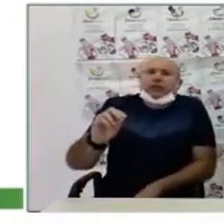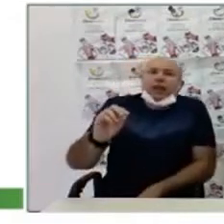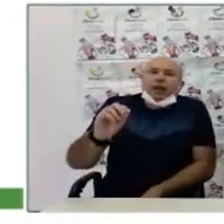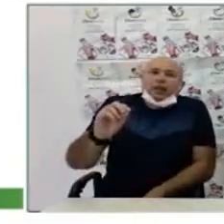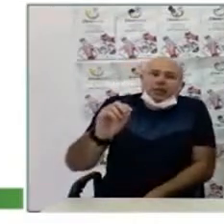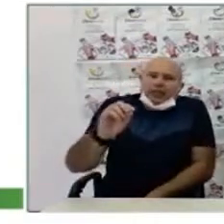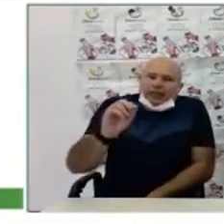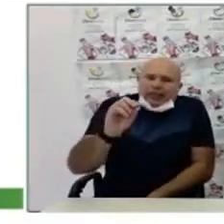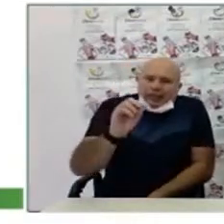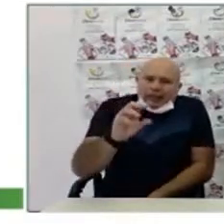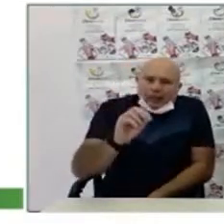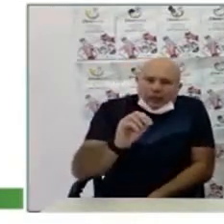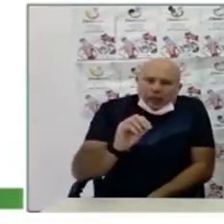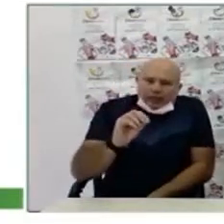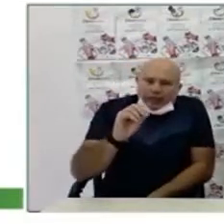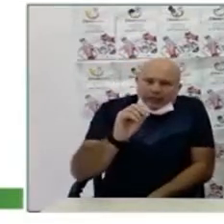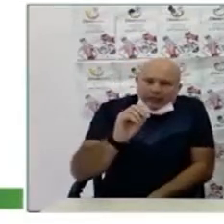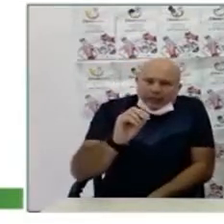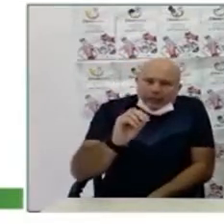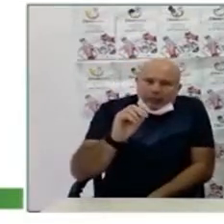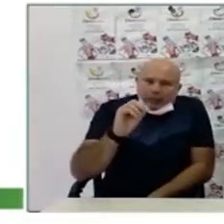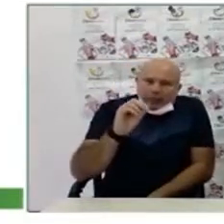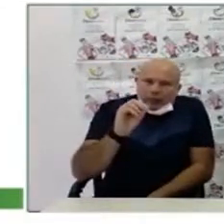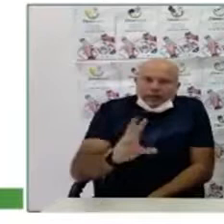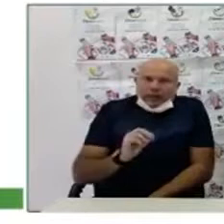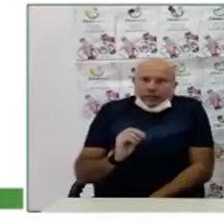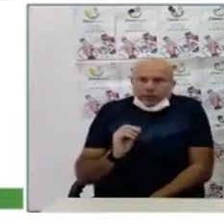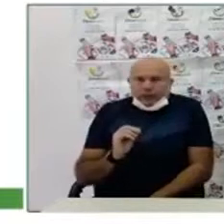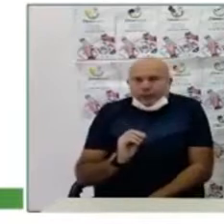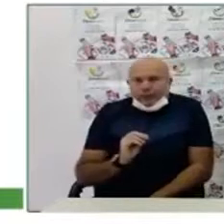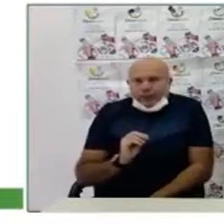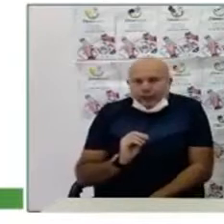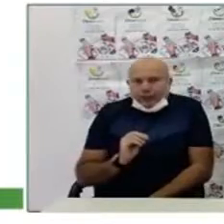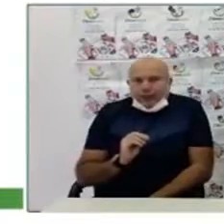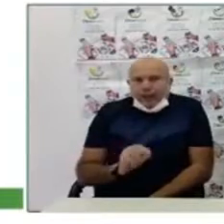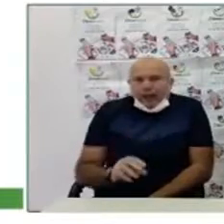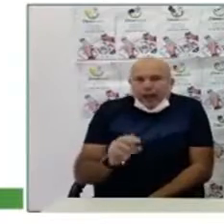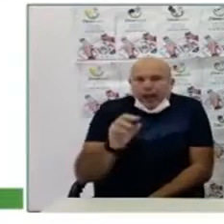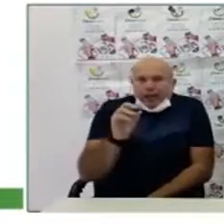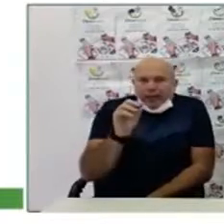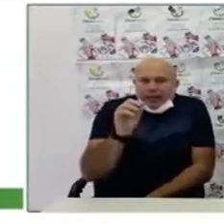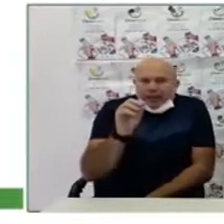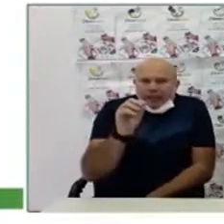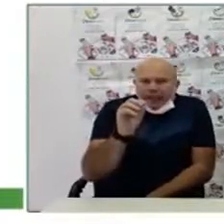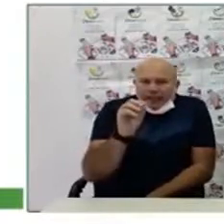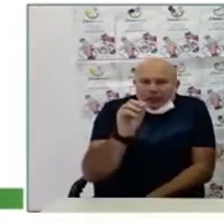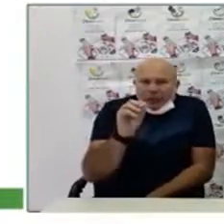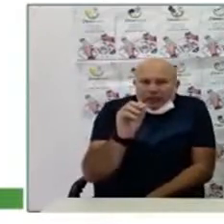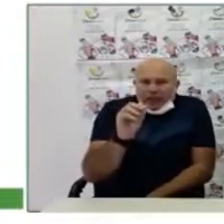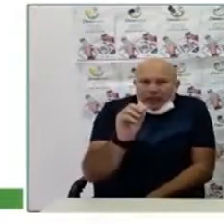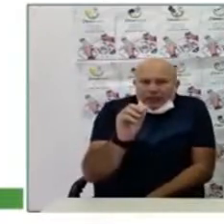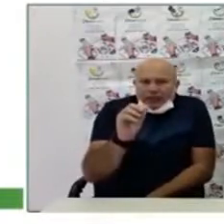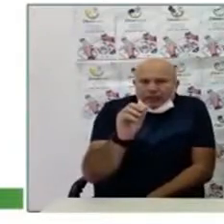assistindo. Visualiza a camada 1. Imagina que nessa camada 1 tem dois elétrons, certo? Aí imagina que esses